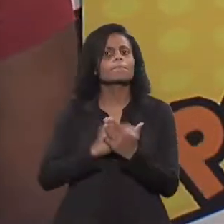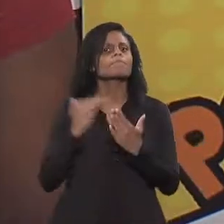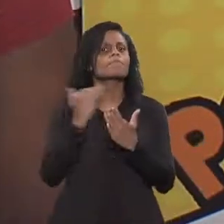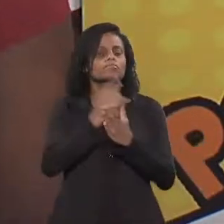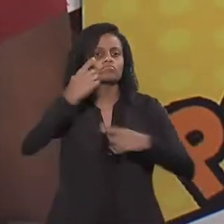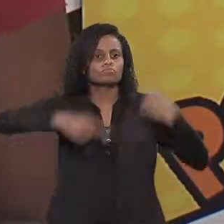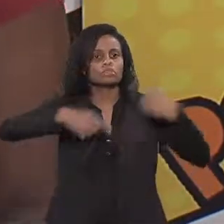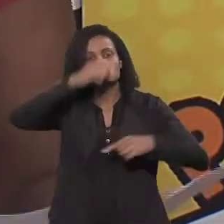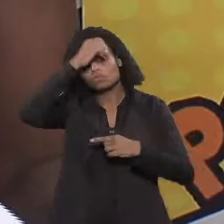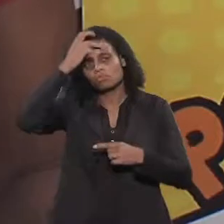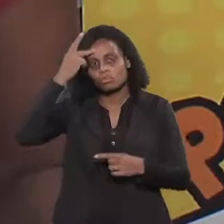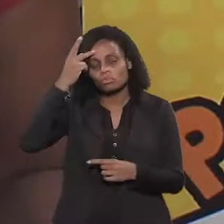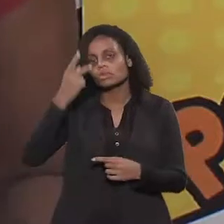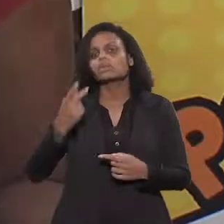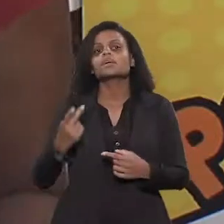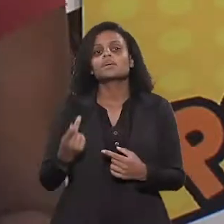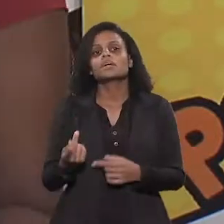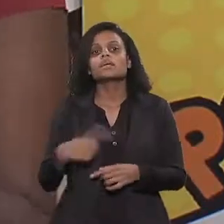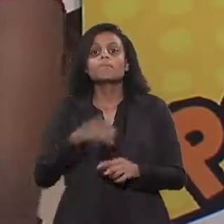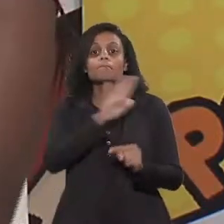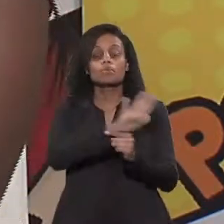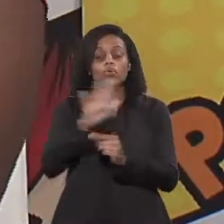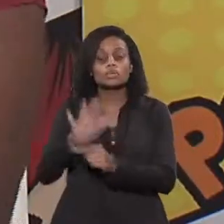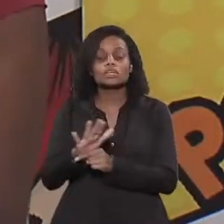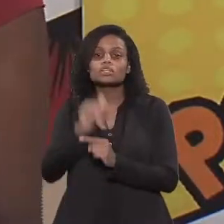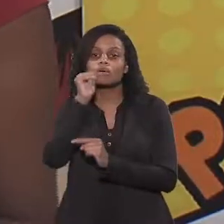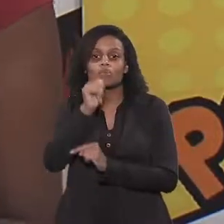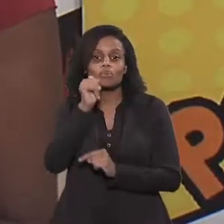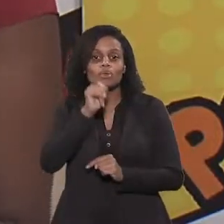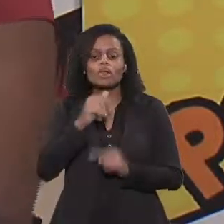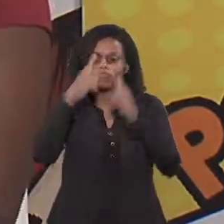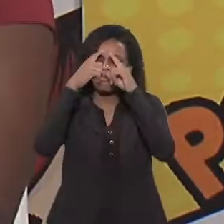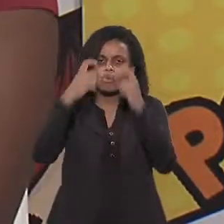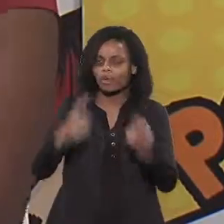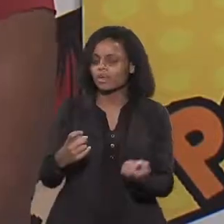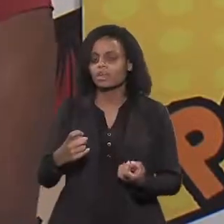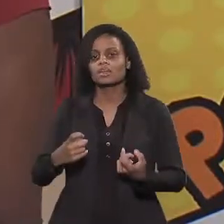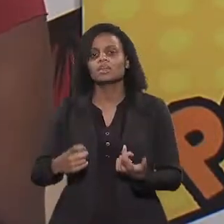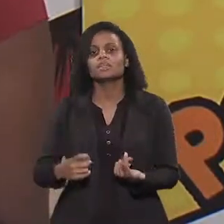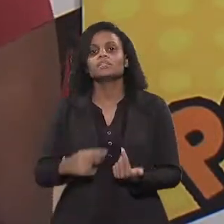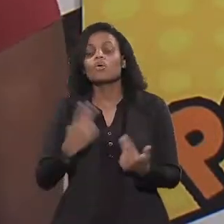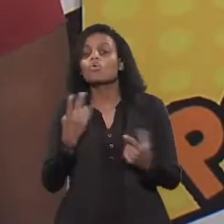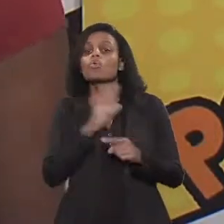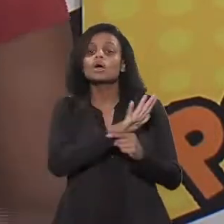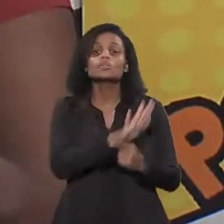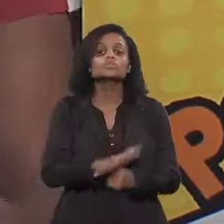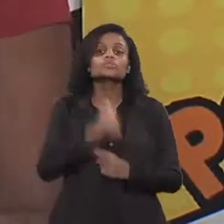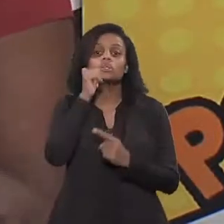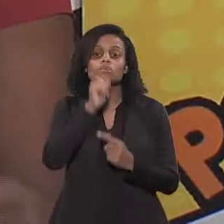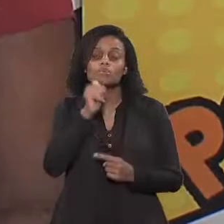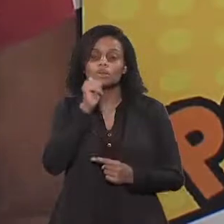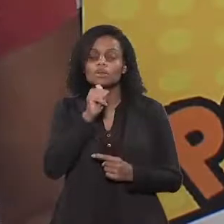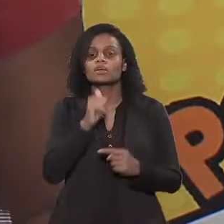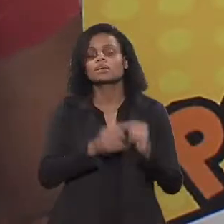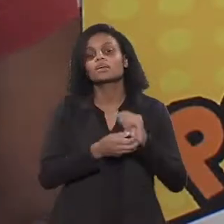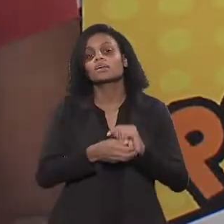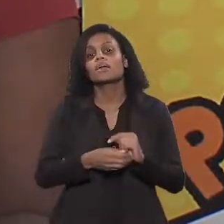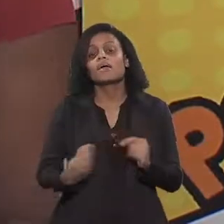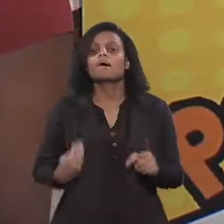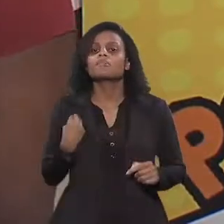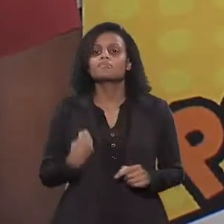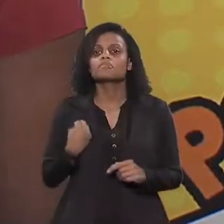públicas realmente que de alguma forma, enfim, ou protejam a mulher de uma violência, ou ajude a mulher